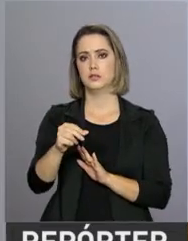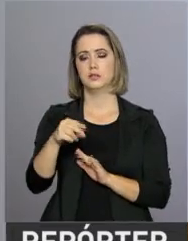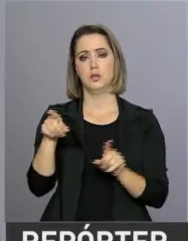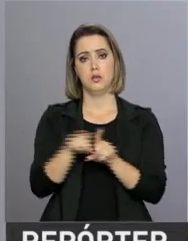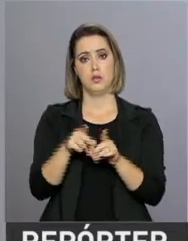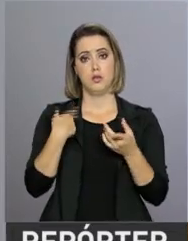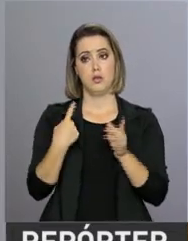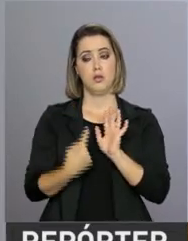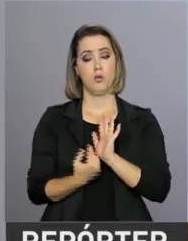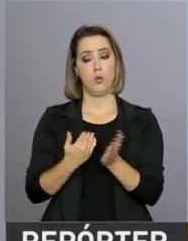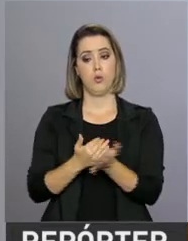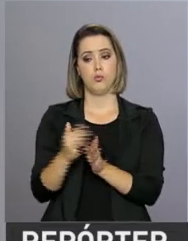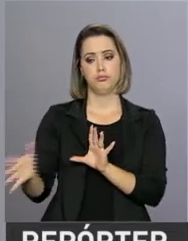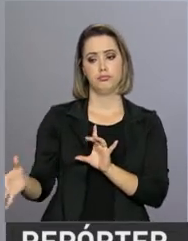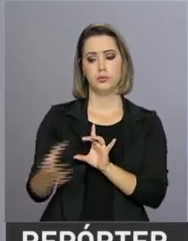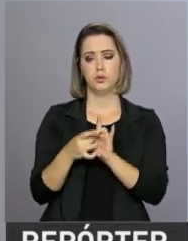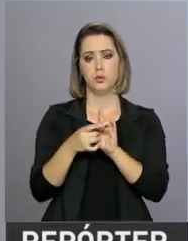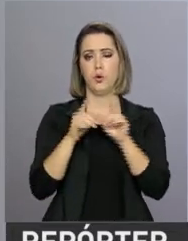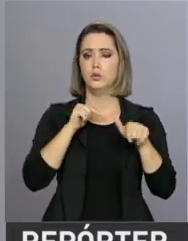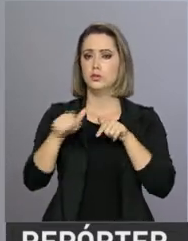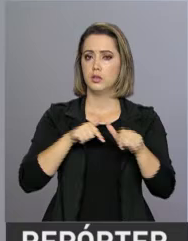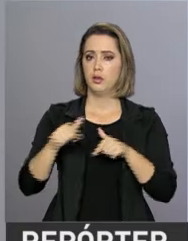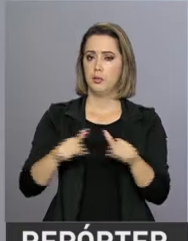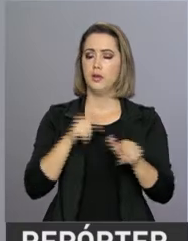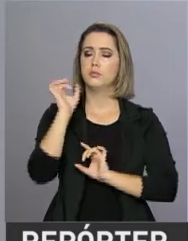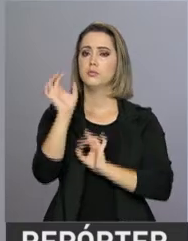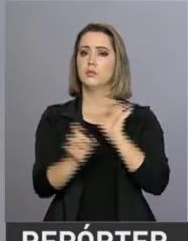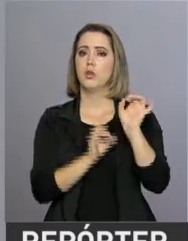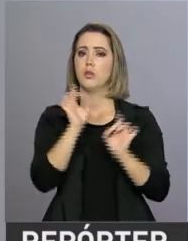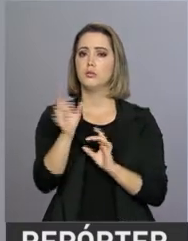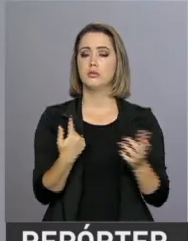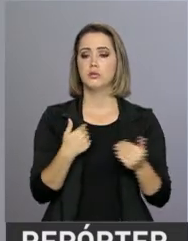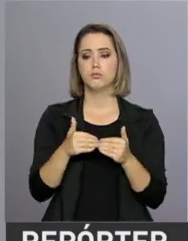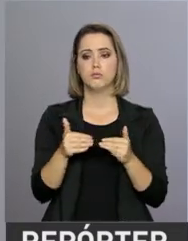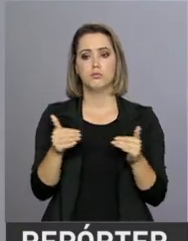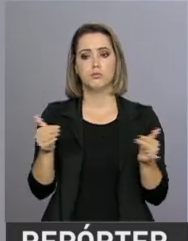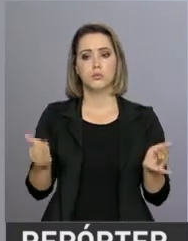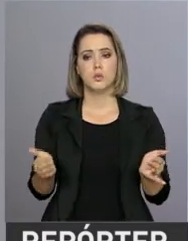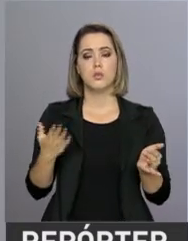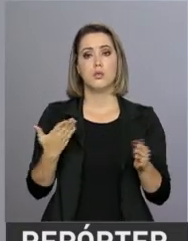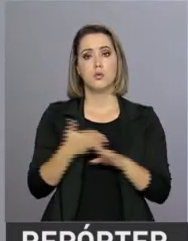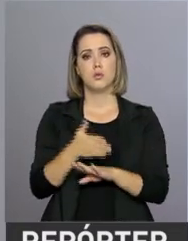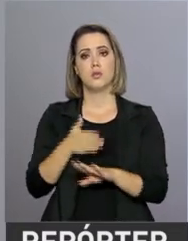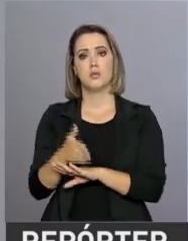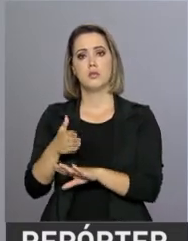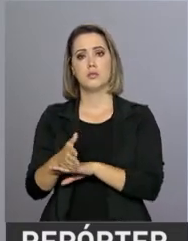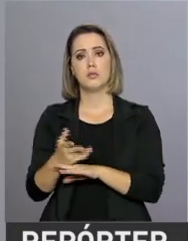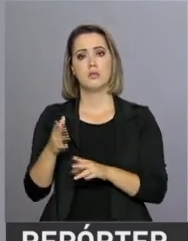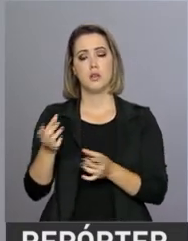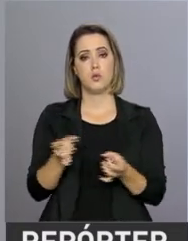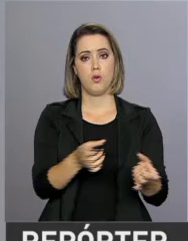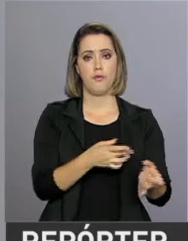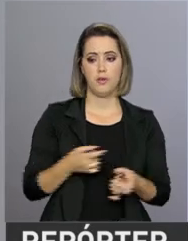é composta por uma série de ações específicas de ampliação do acesso a mercados, ao